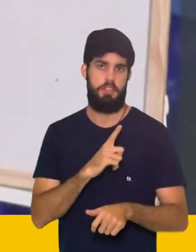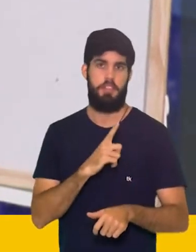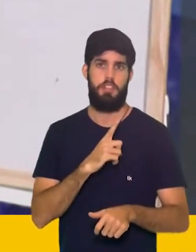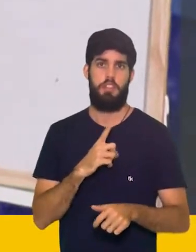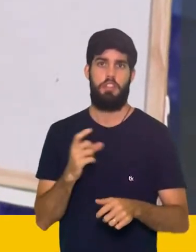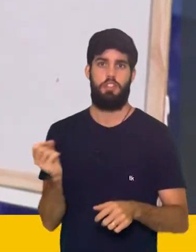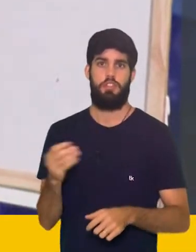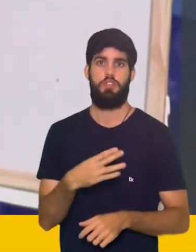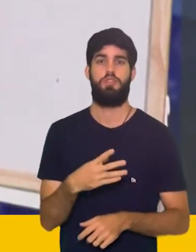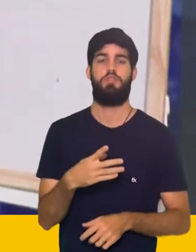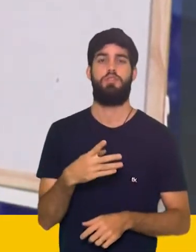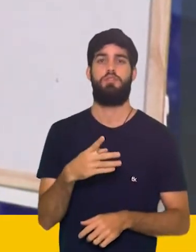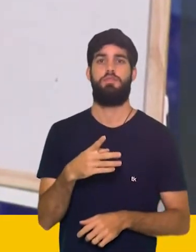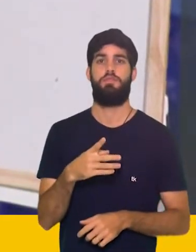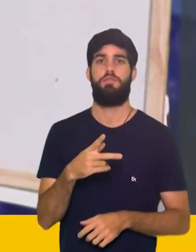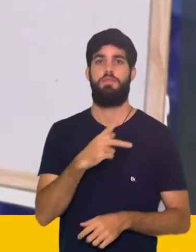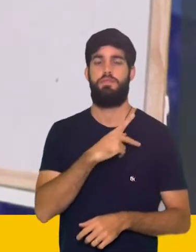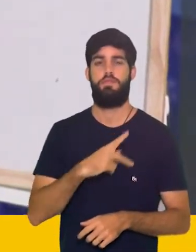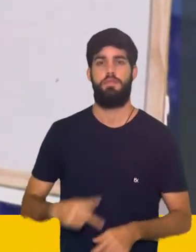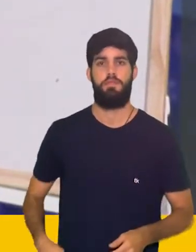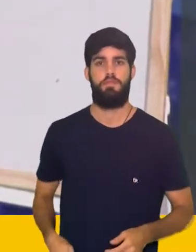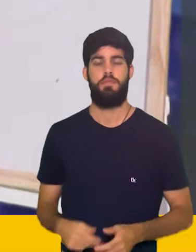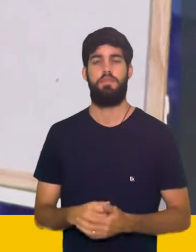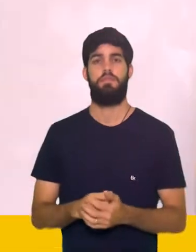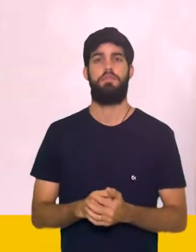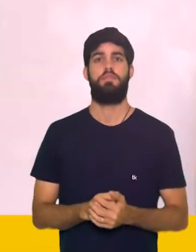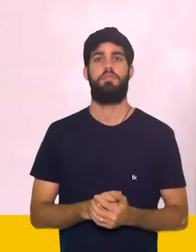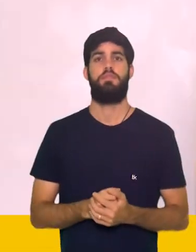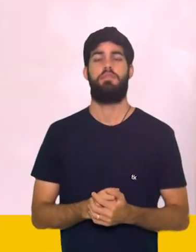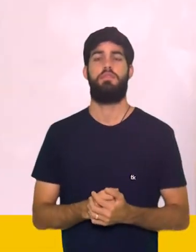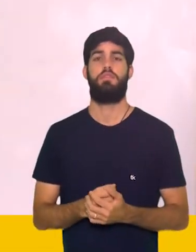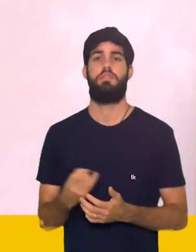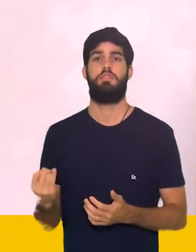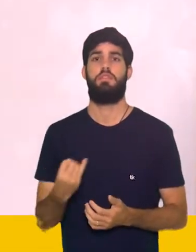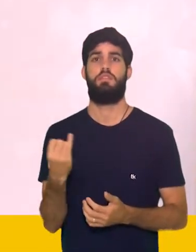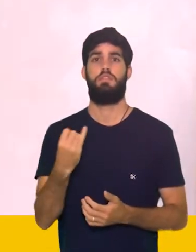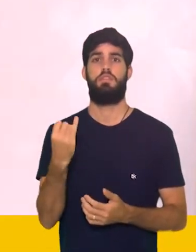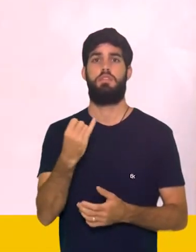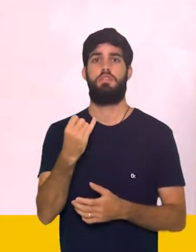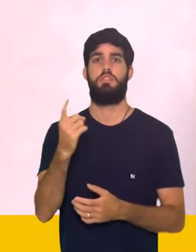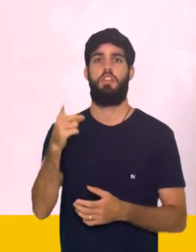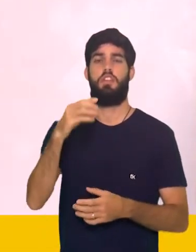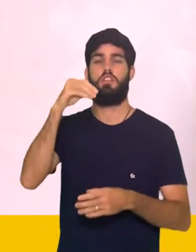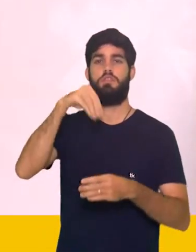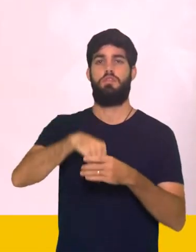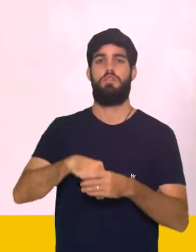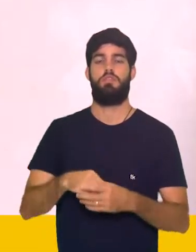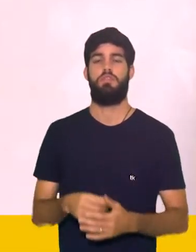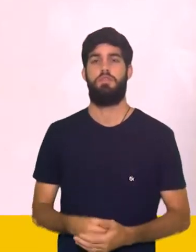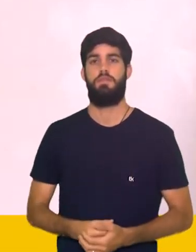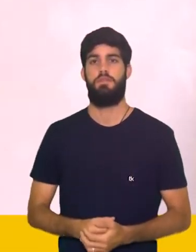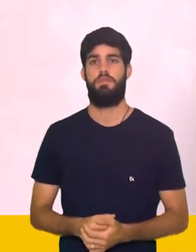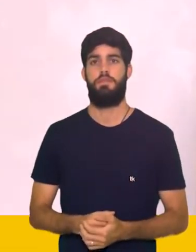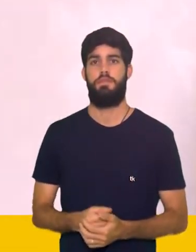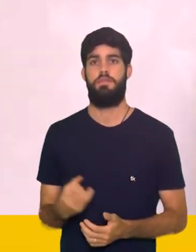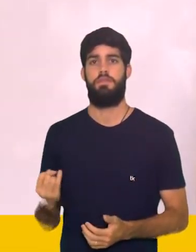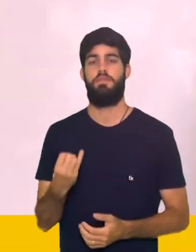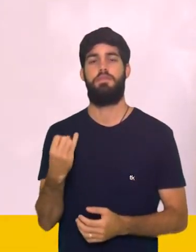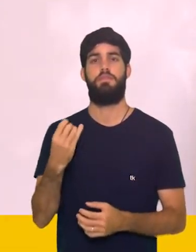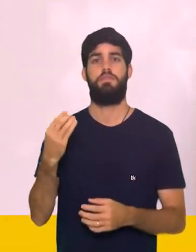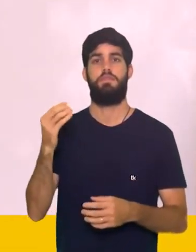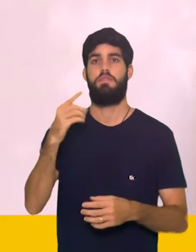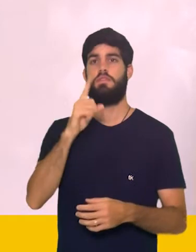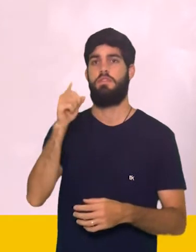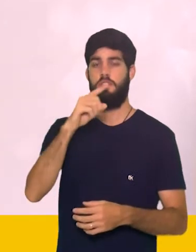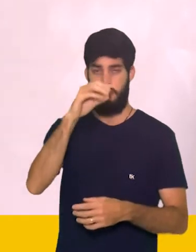presidente. E o tema, claro, foi, né, a importância do voto. A importância do voto